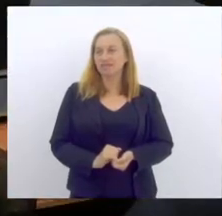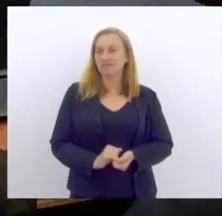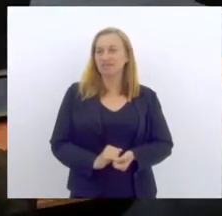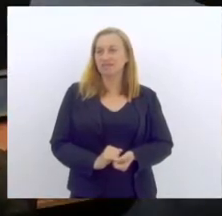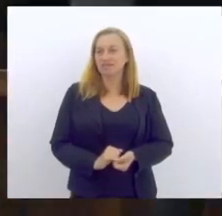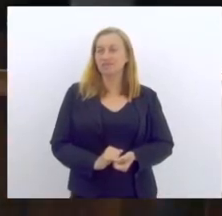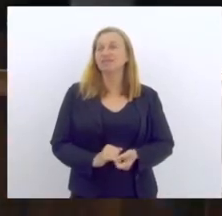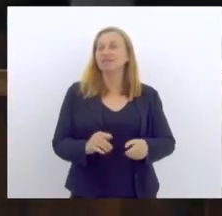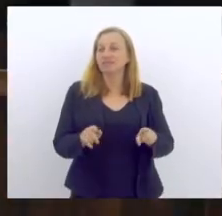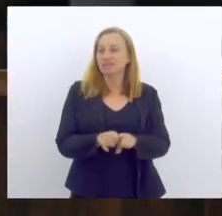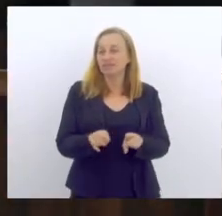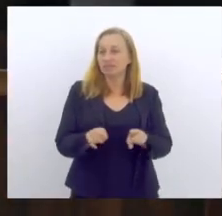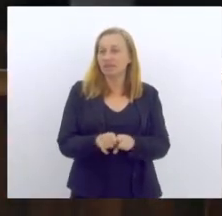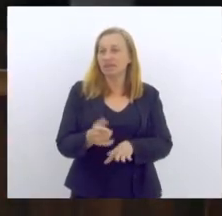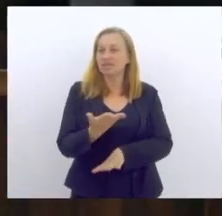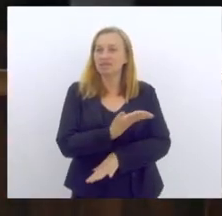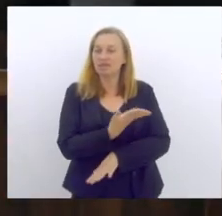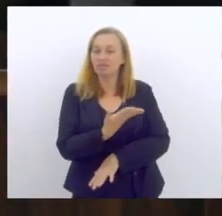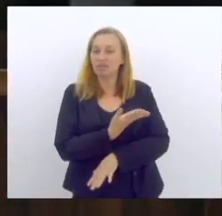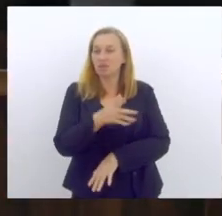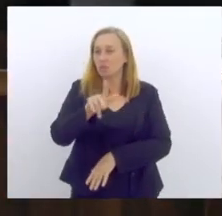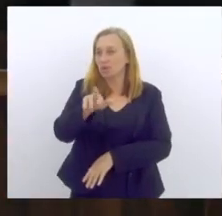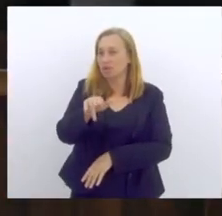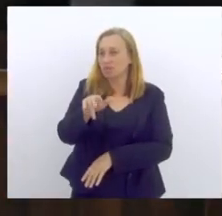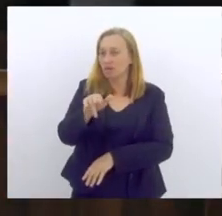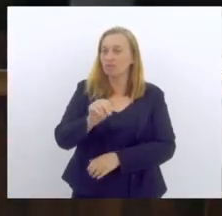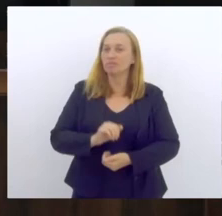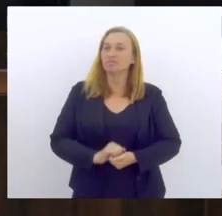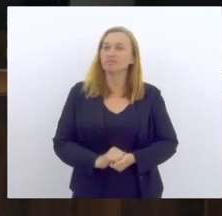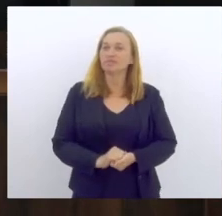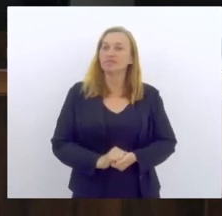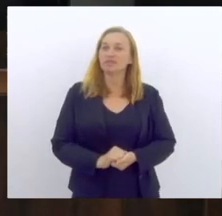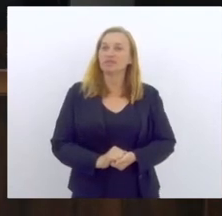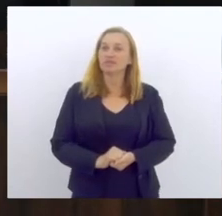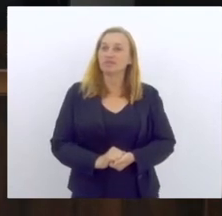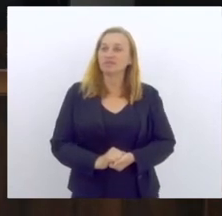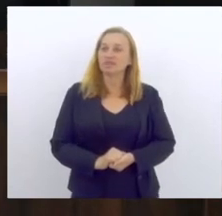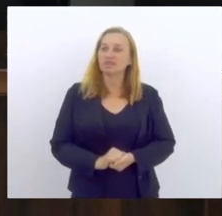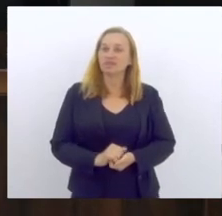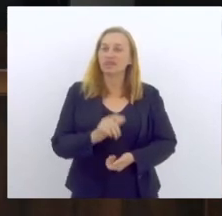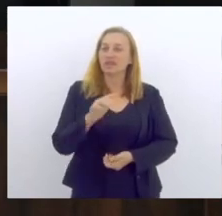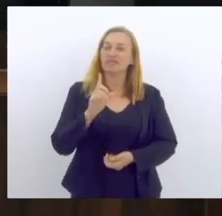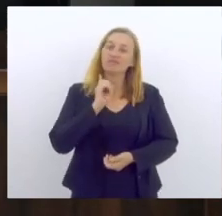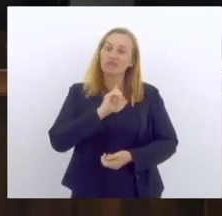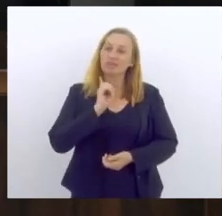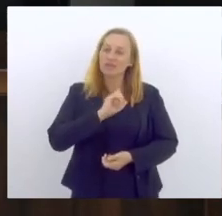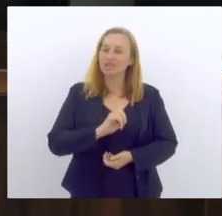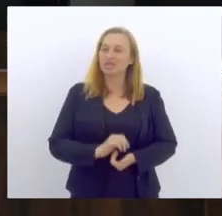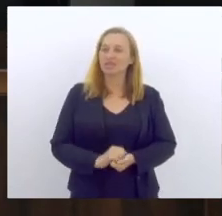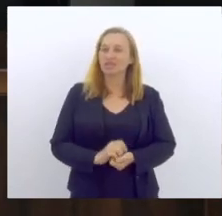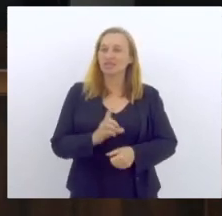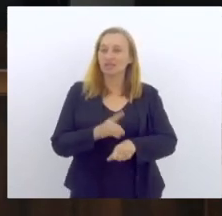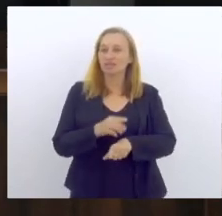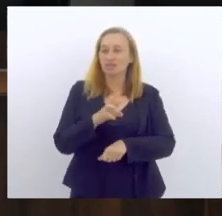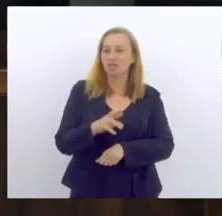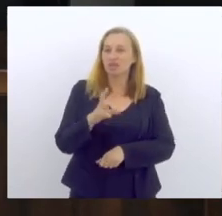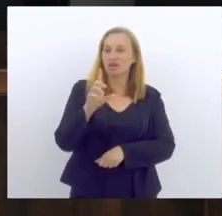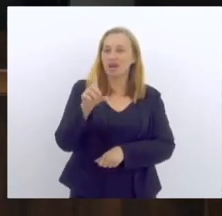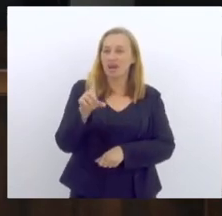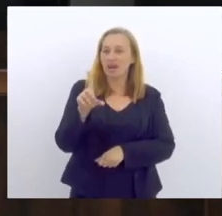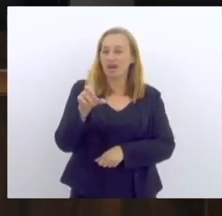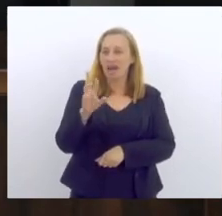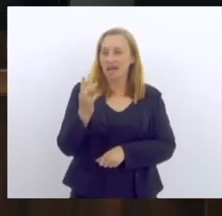está presente também o nosso amigo nosso irmão flamenguista nosso Doutor harleman